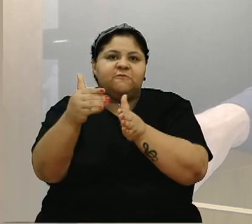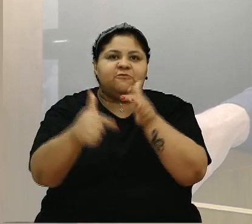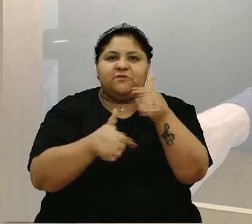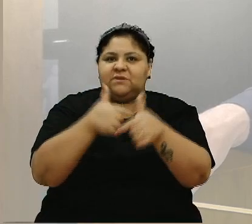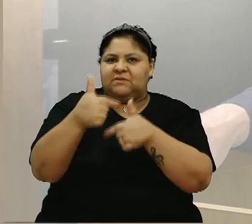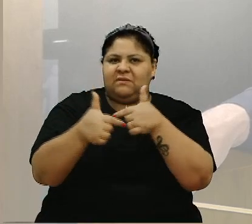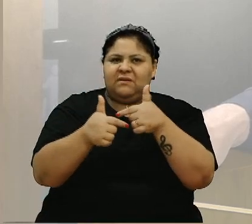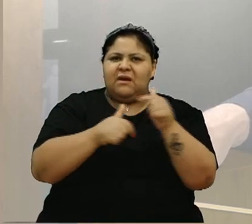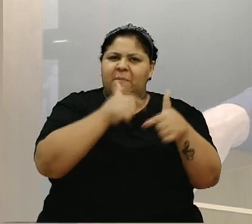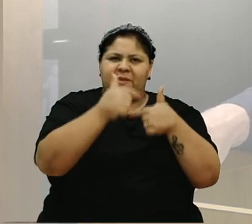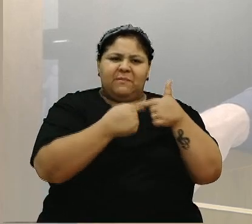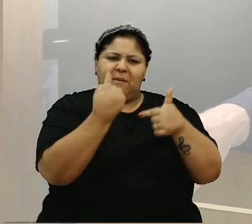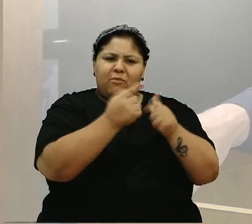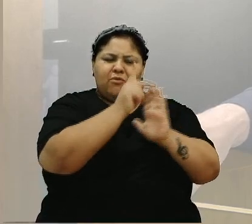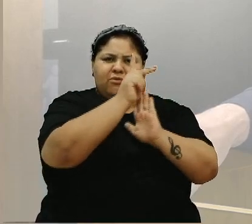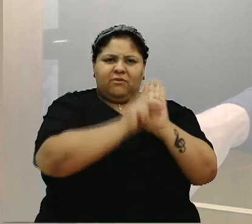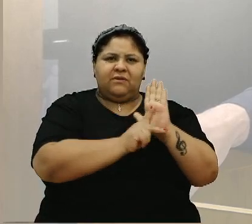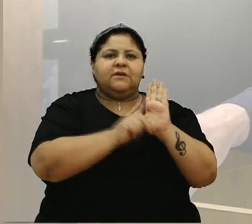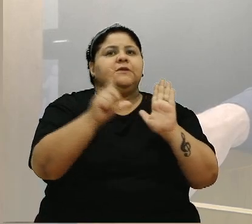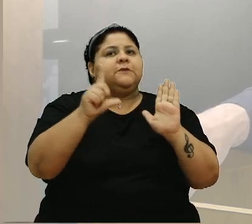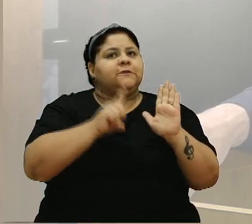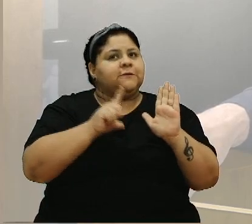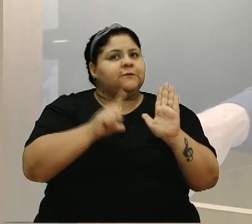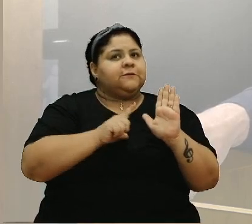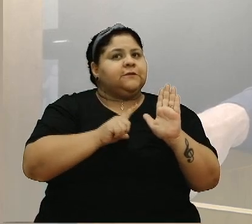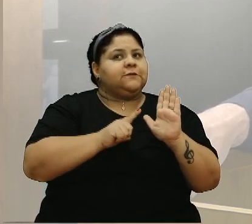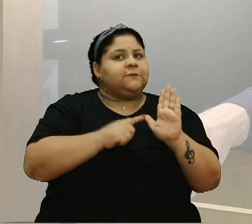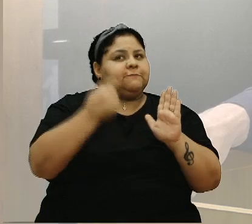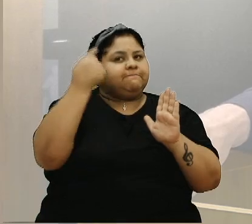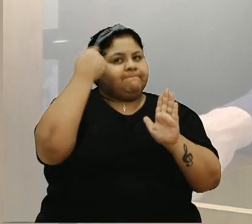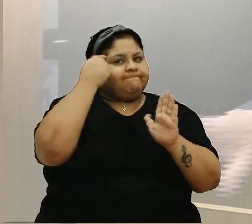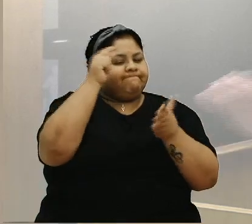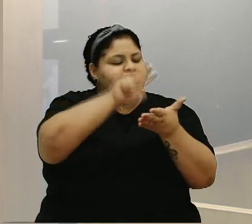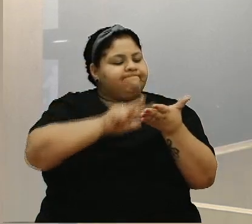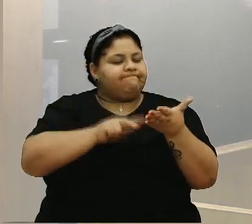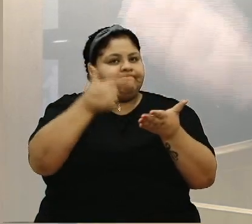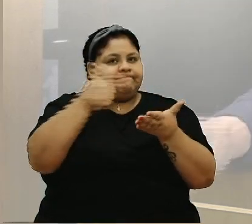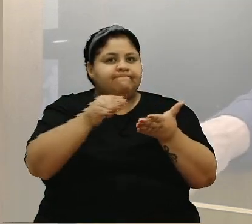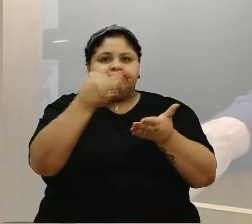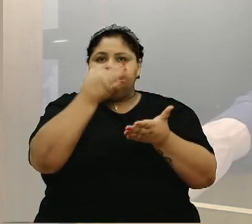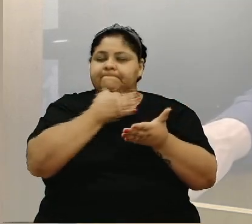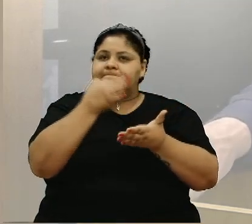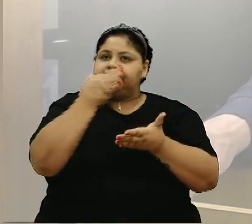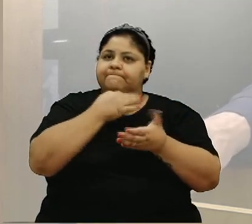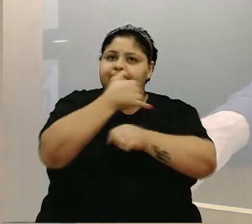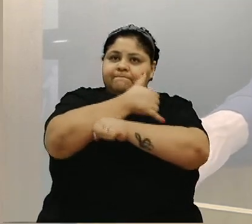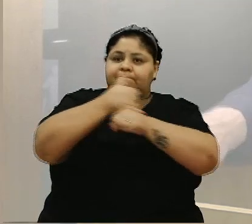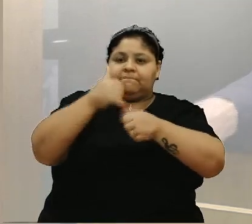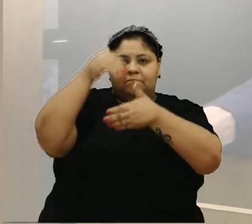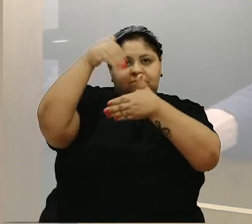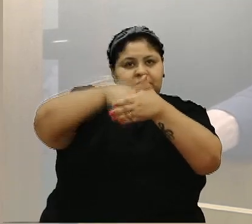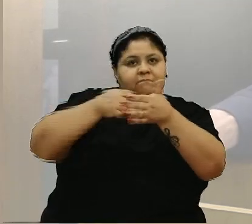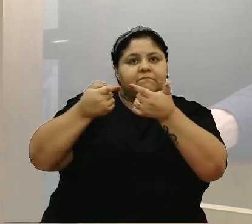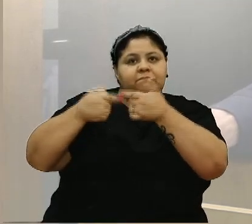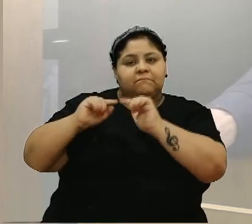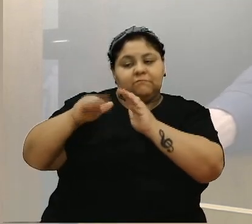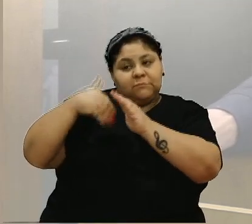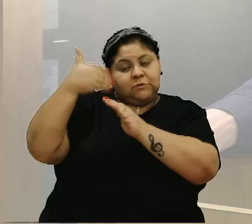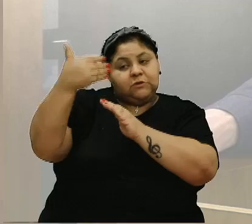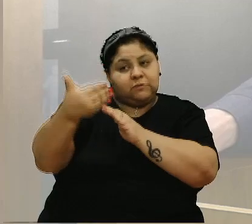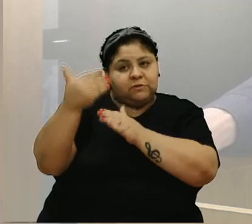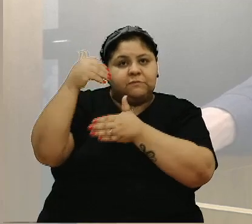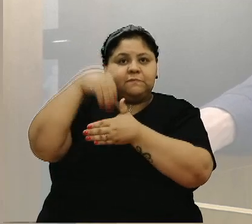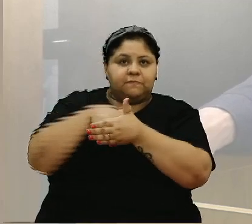por um projeto. Isso aí tem que ser reavaliado em Caxias do Sul. Passou, a eleição passou, mas para as próximas